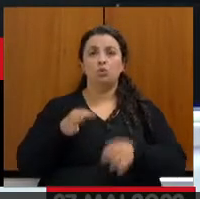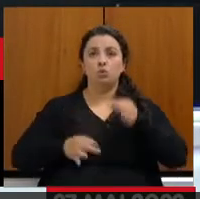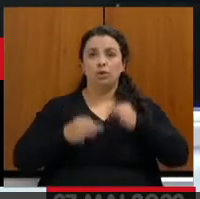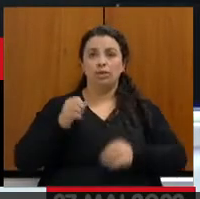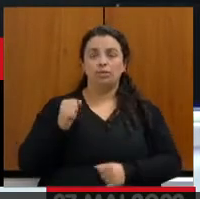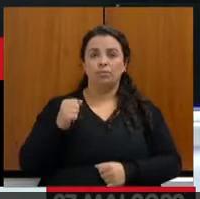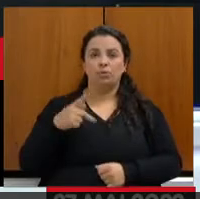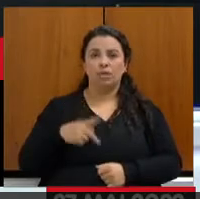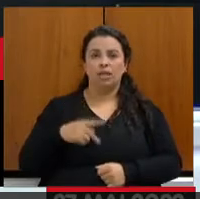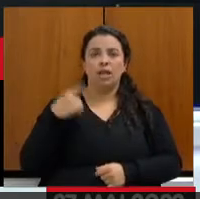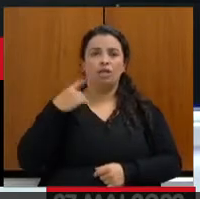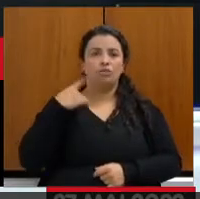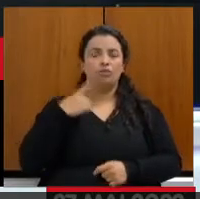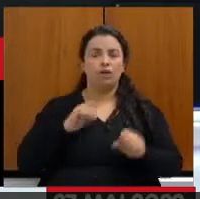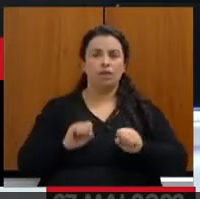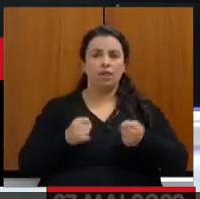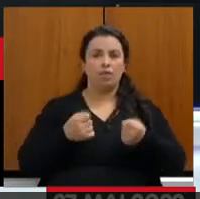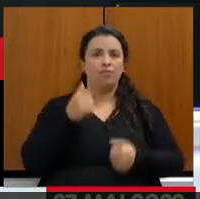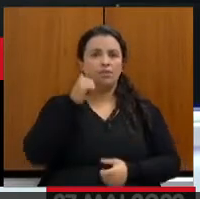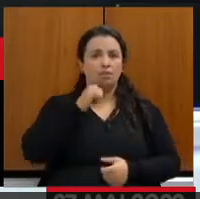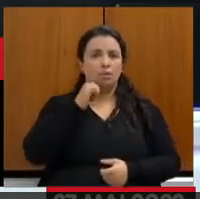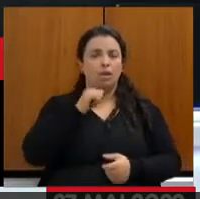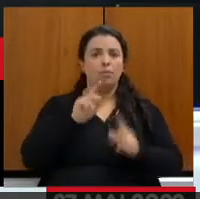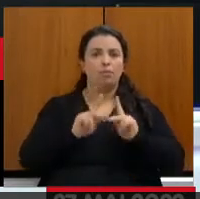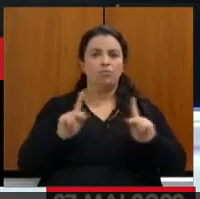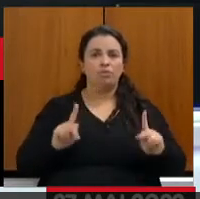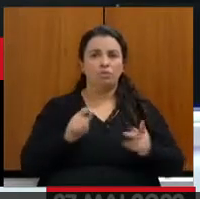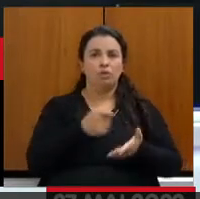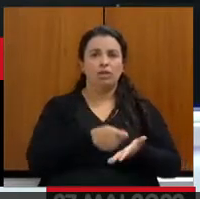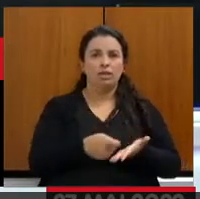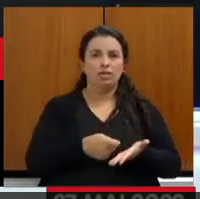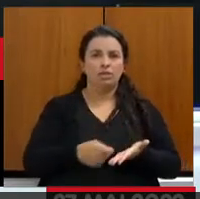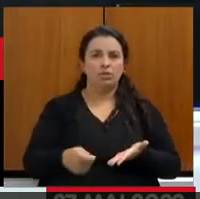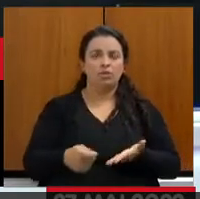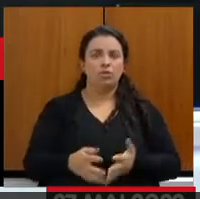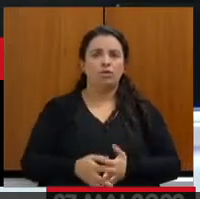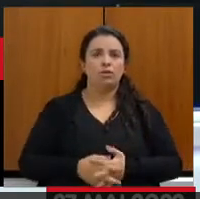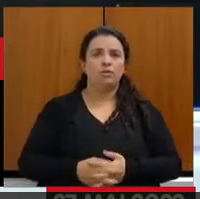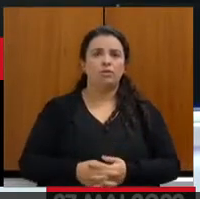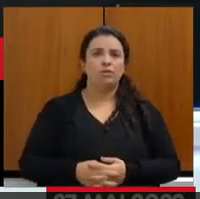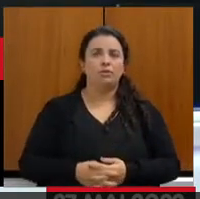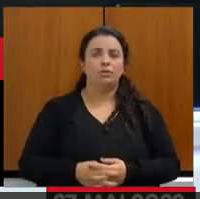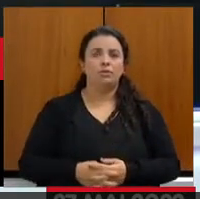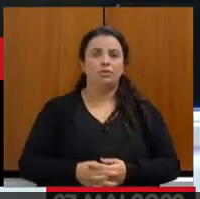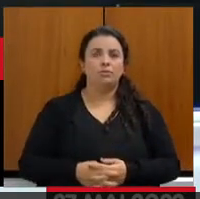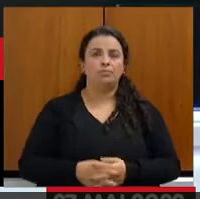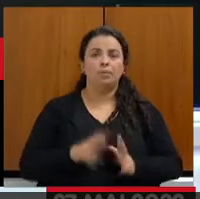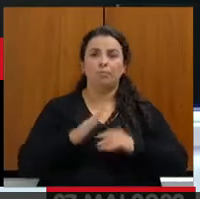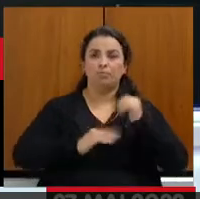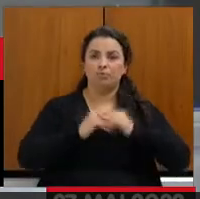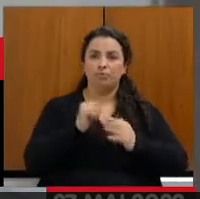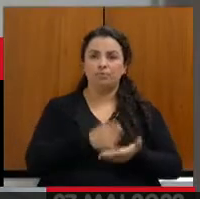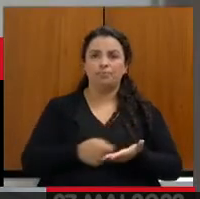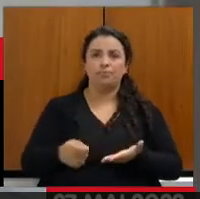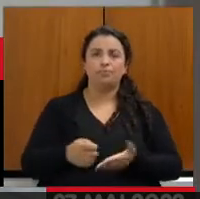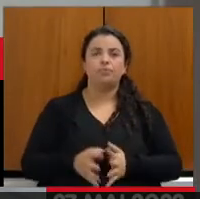defesa da mulher professora e escritora Ah tá